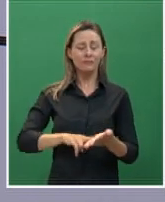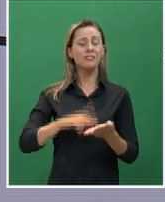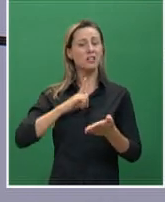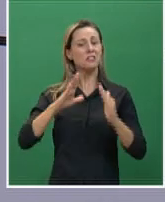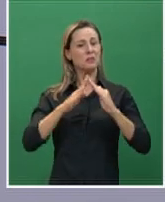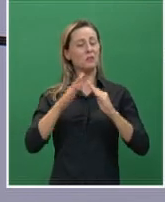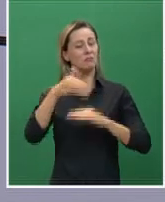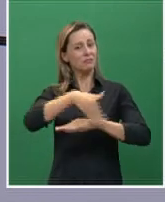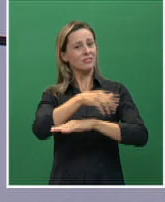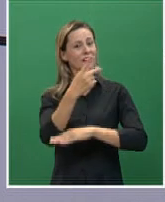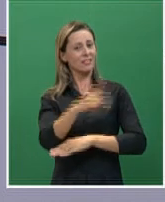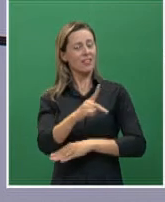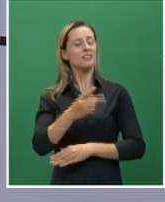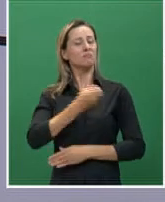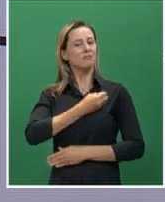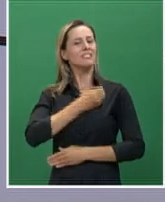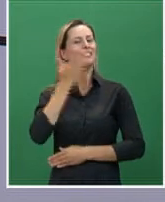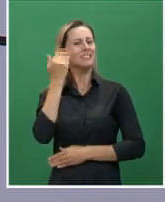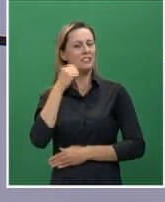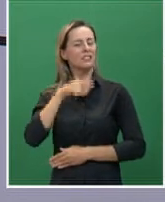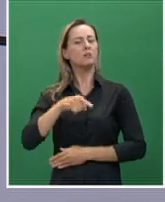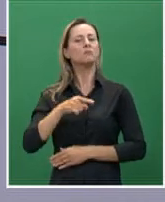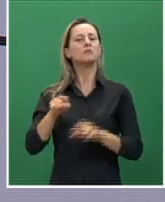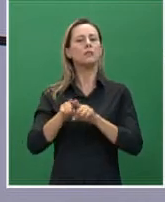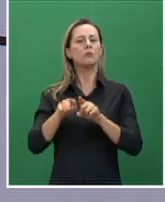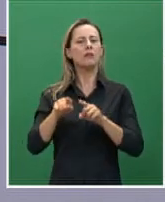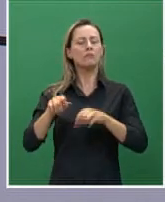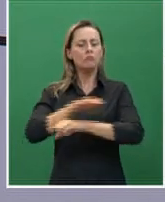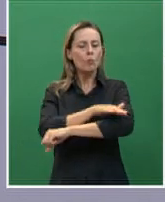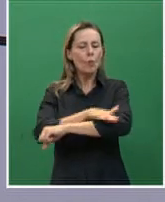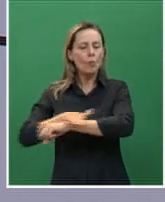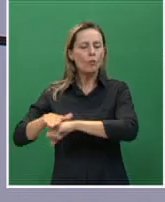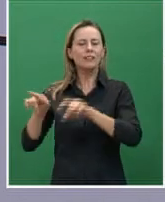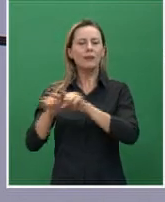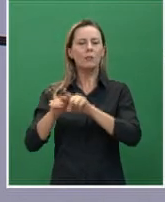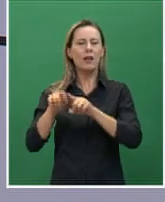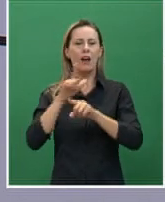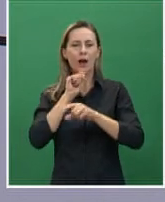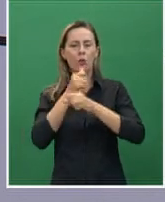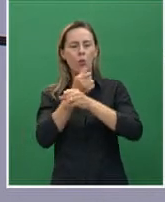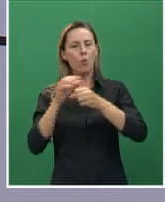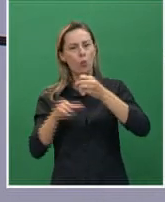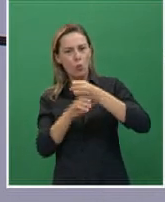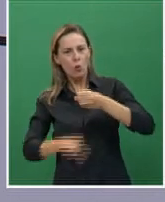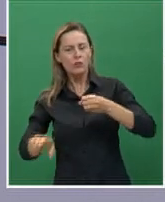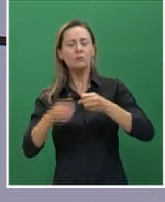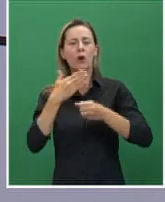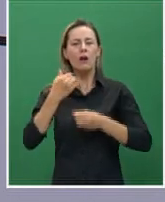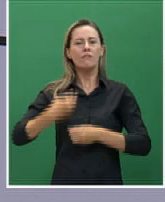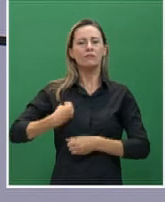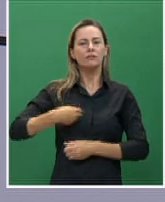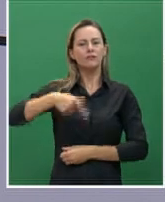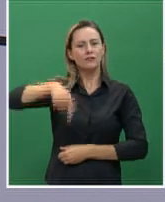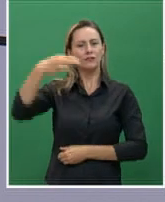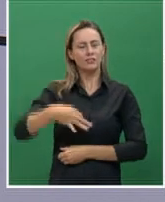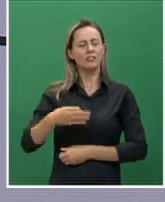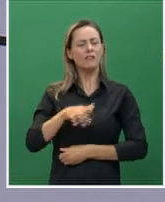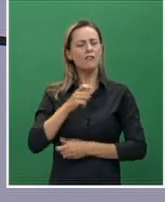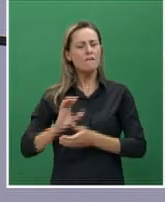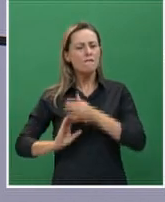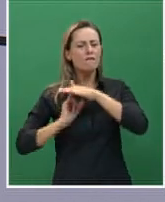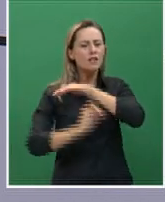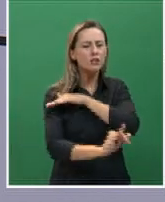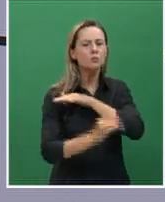casa e inclusive vai ter obras de pavimentação drenagem para melhorar a condição de vida dessa população temos investido muito nessas áreas